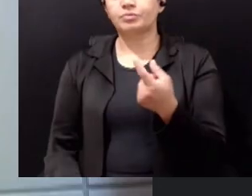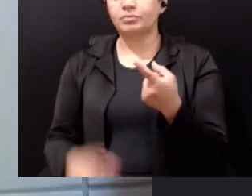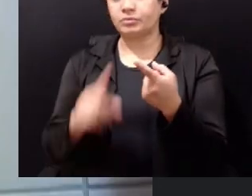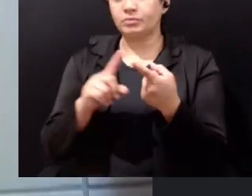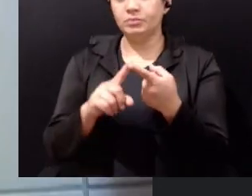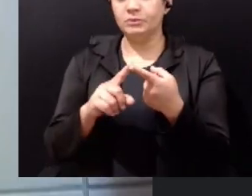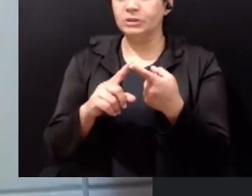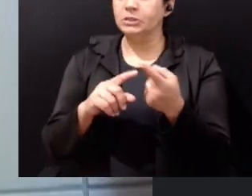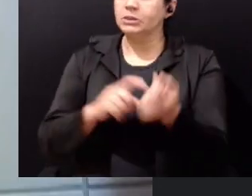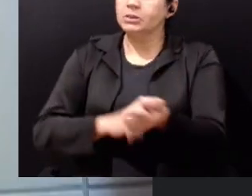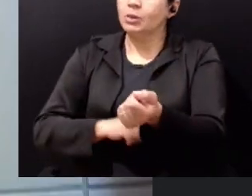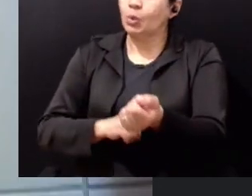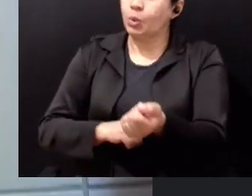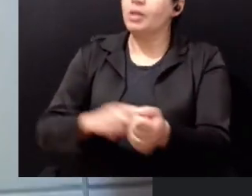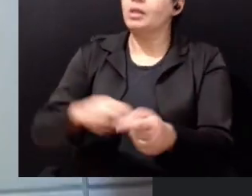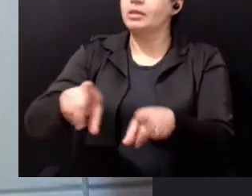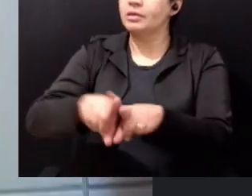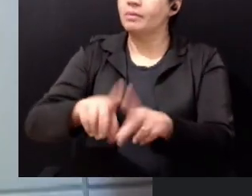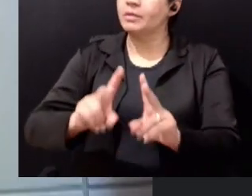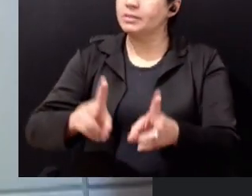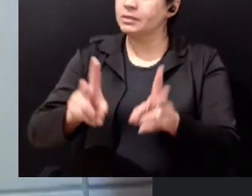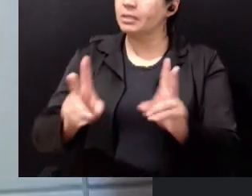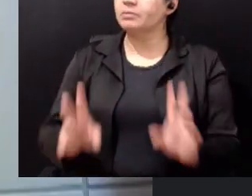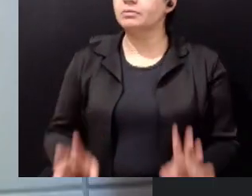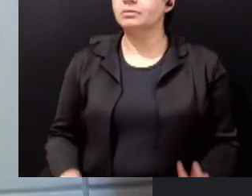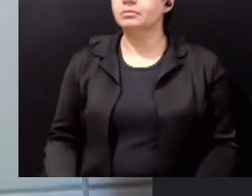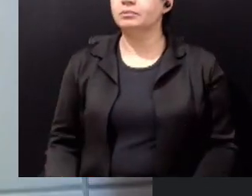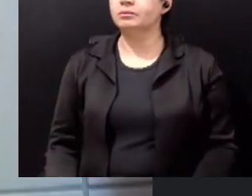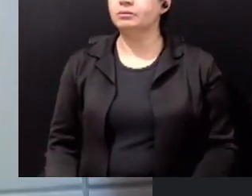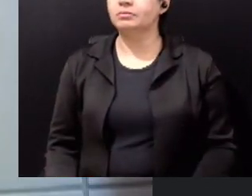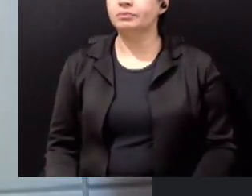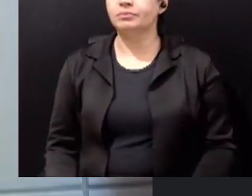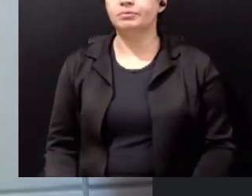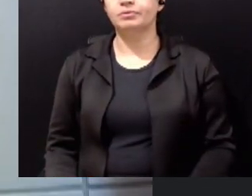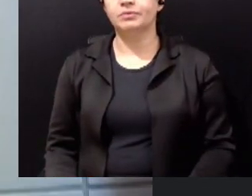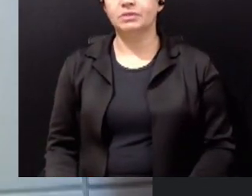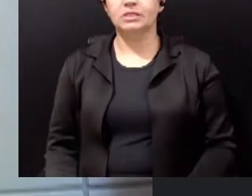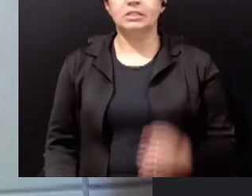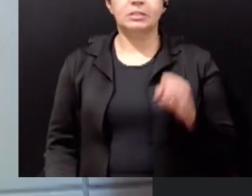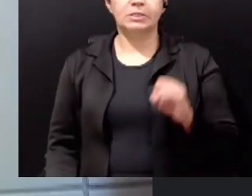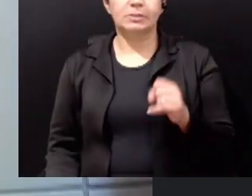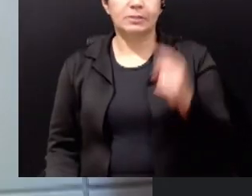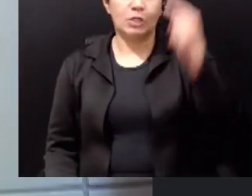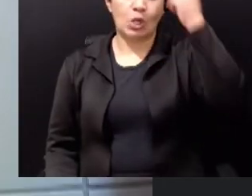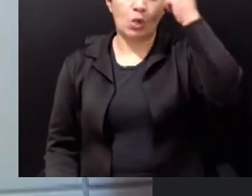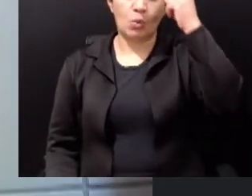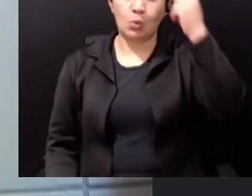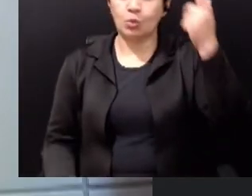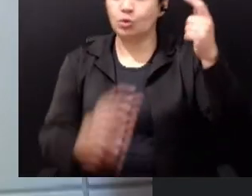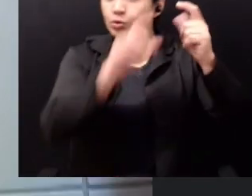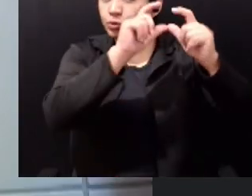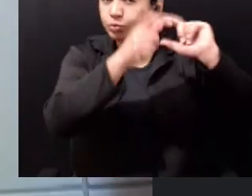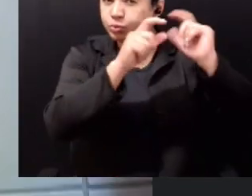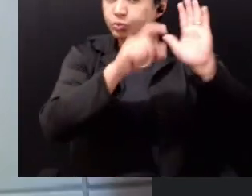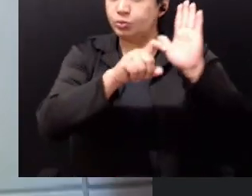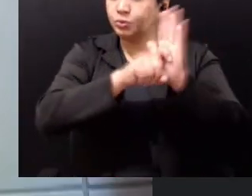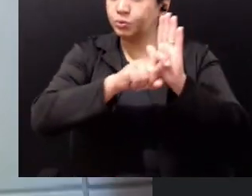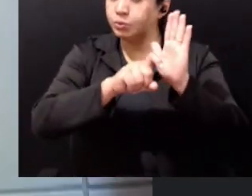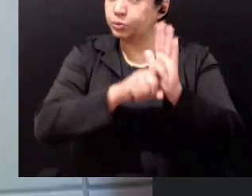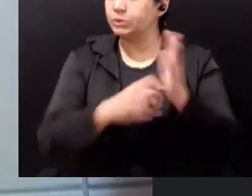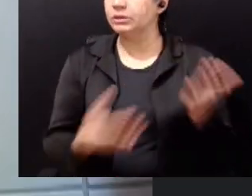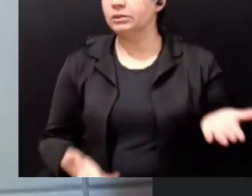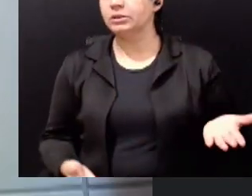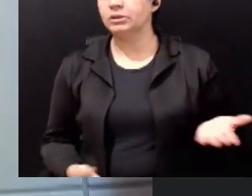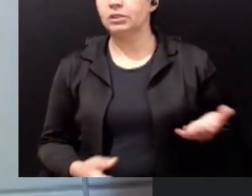irritabilidade também muito frequente, se está um uso abusivo, pensando, né, no transtorno de uso de substância, tá um uso abusivo